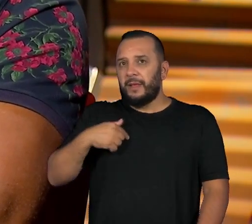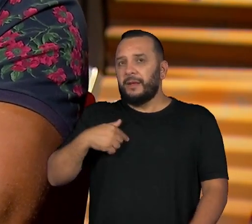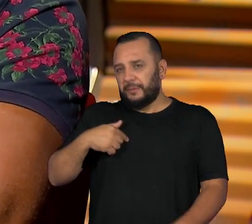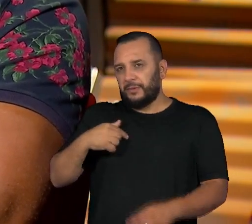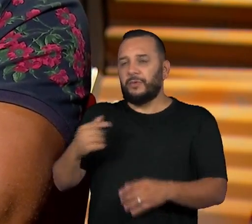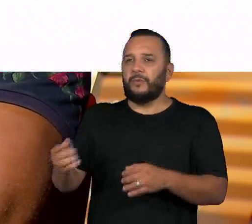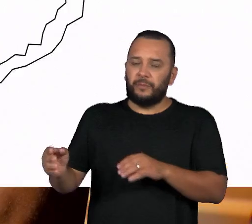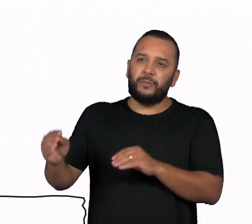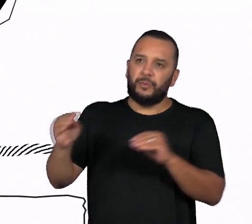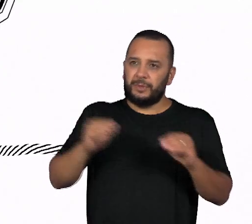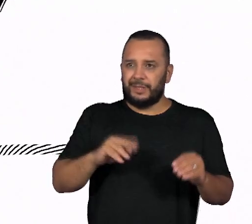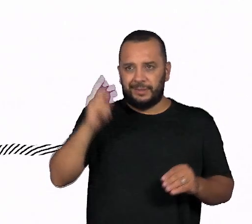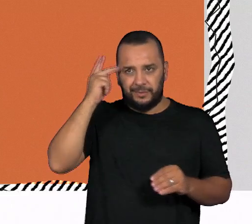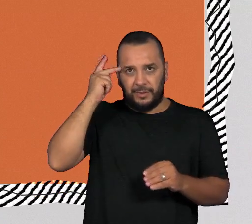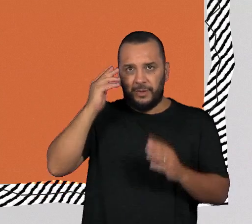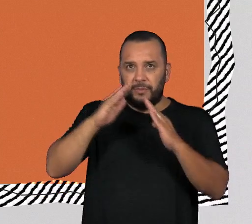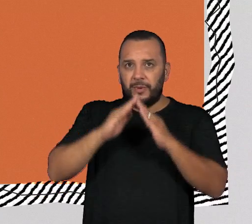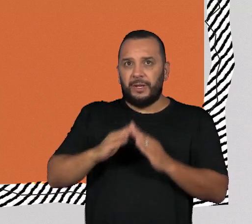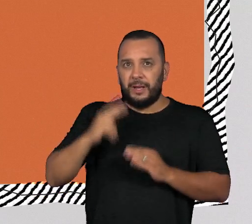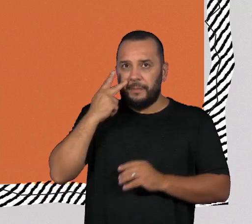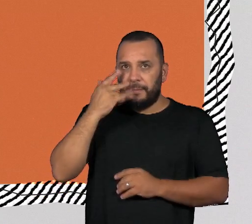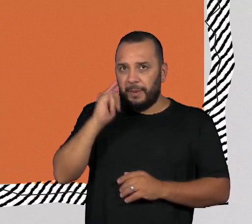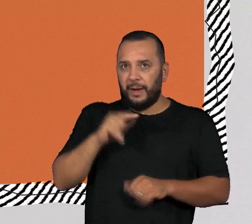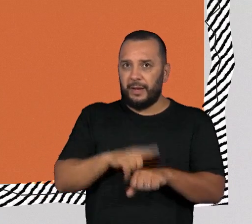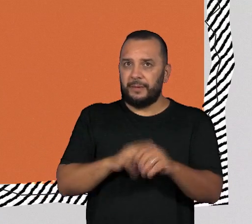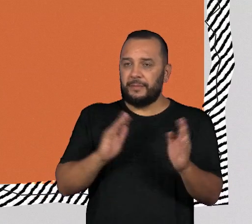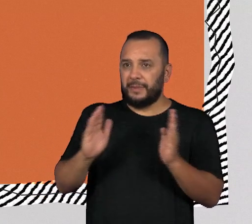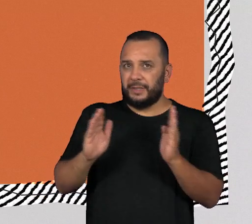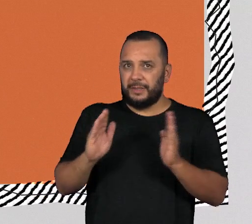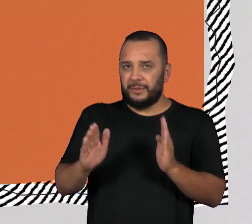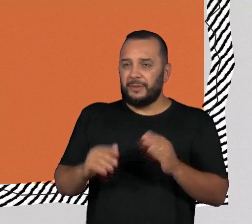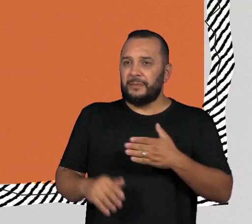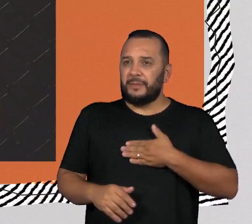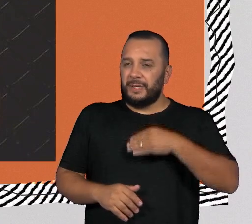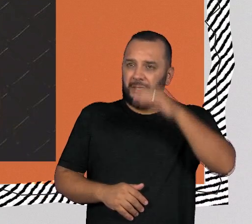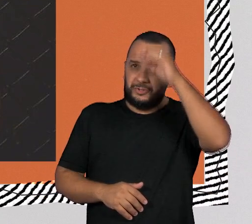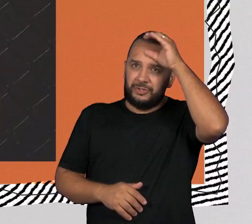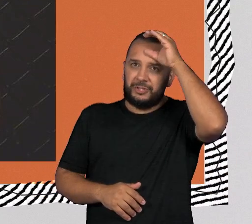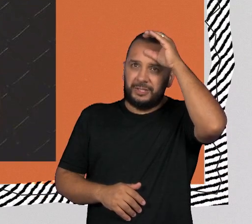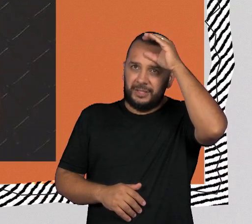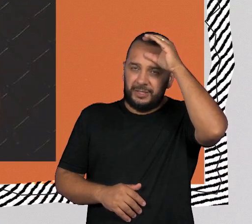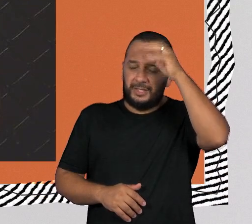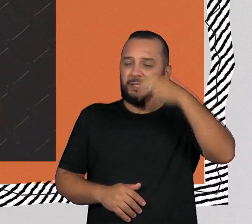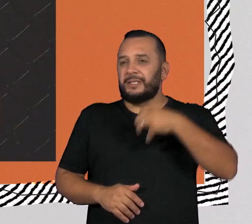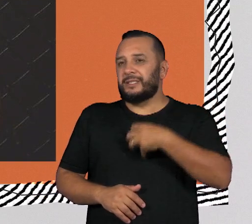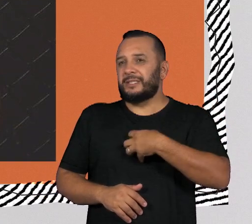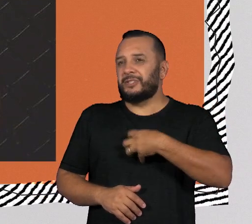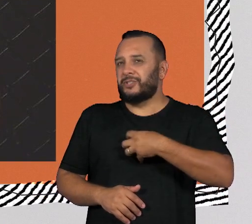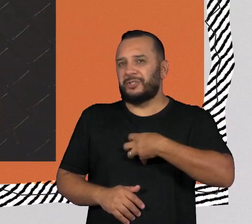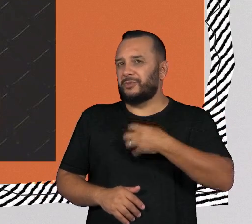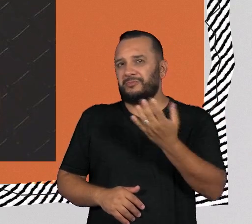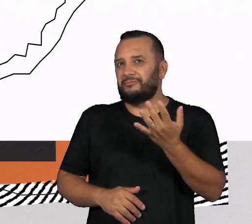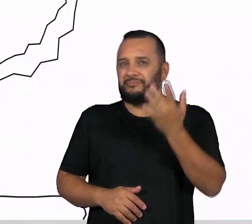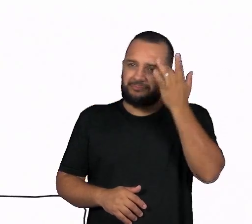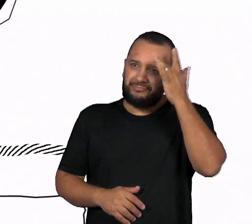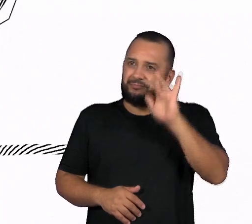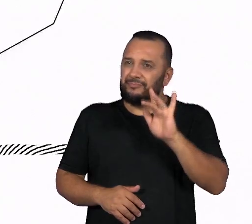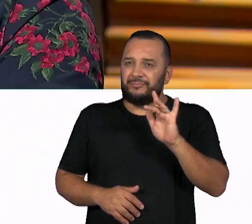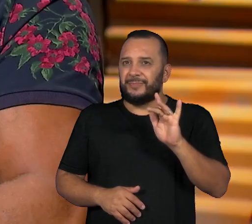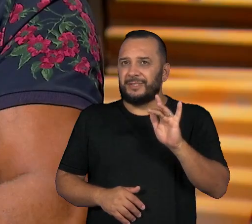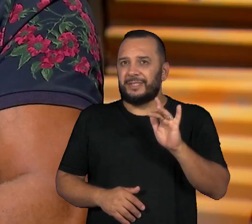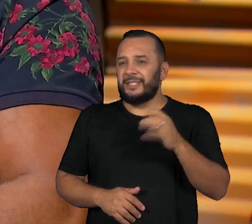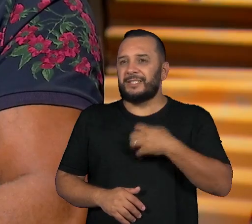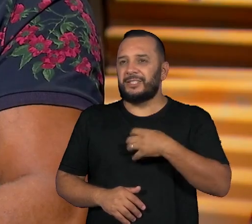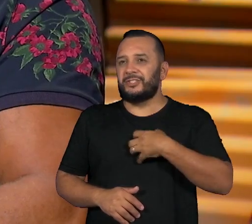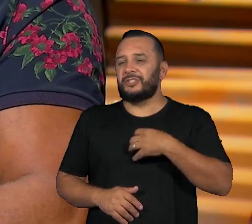vim para São Paulo, morei com meu pai durante um tempo. E minha tia sentiu, não sei, ela sentiu que tinha alguma